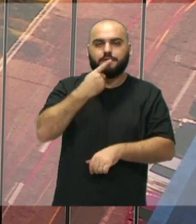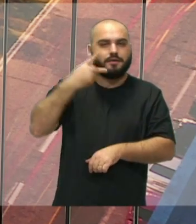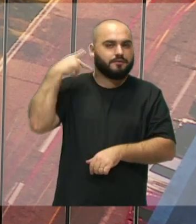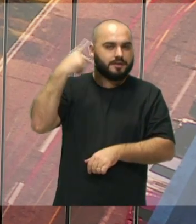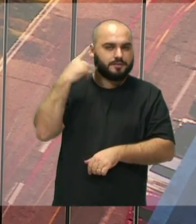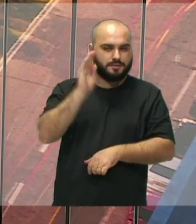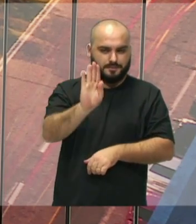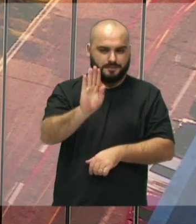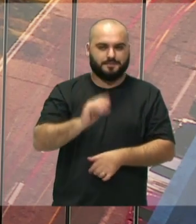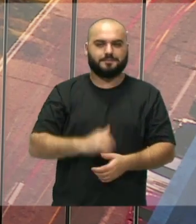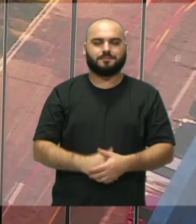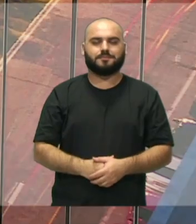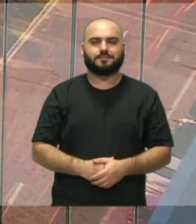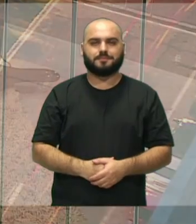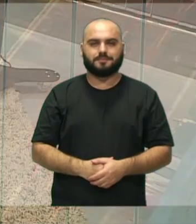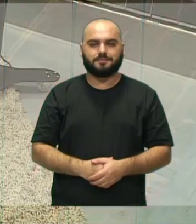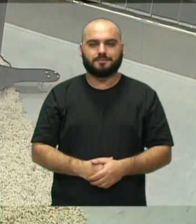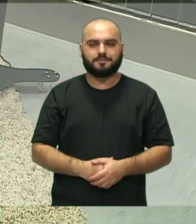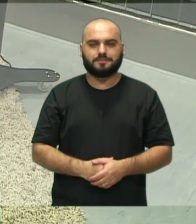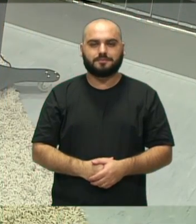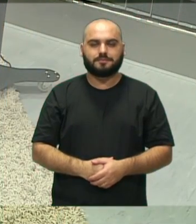Vereador. Até já.